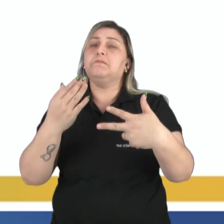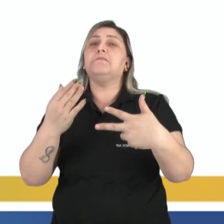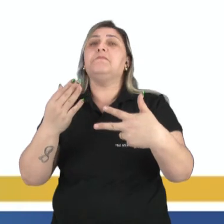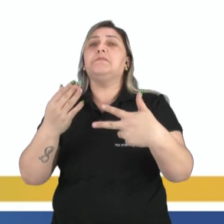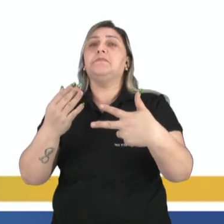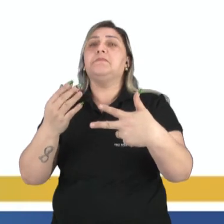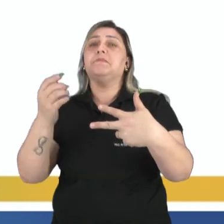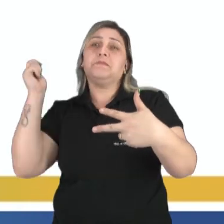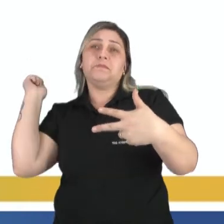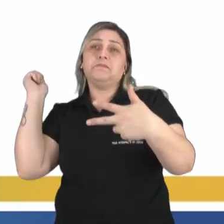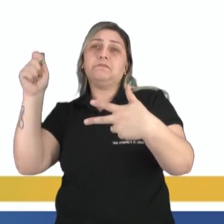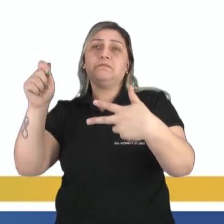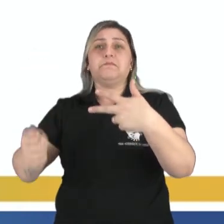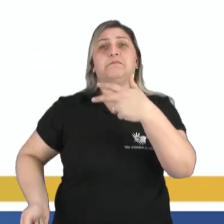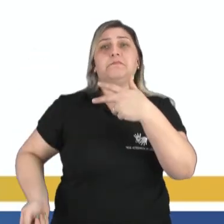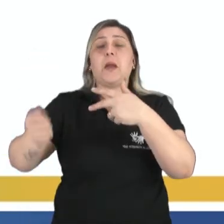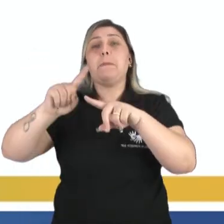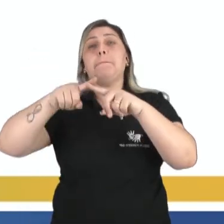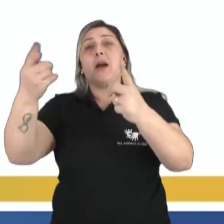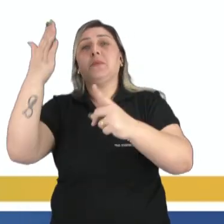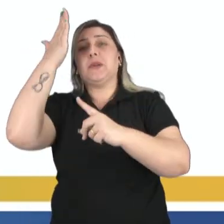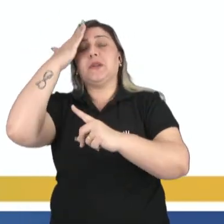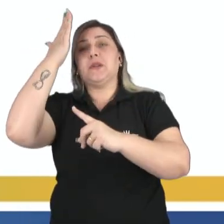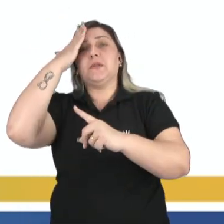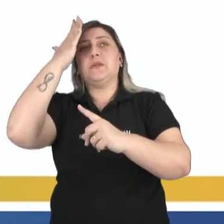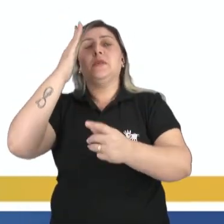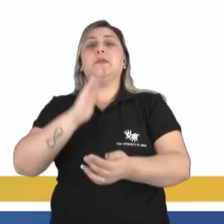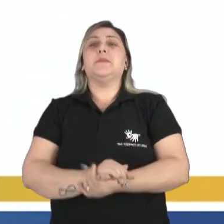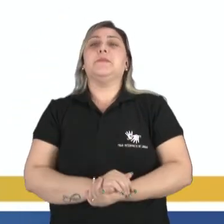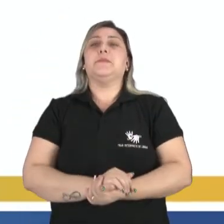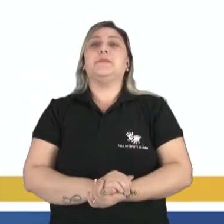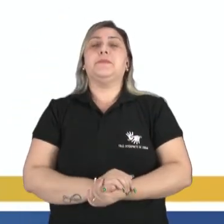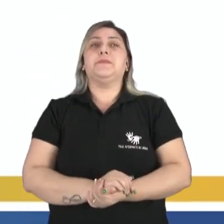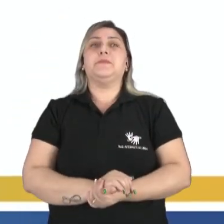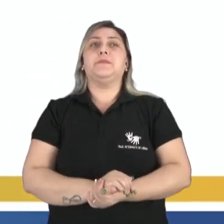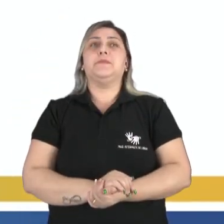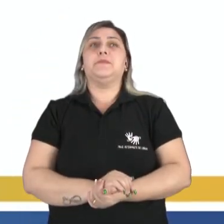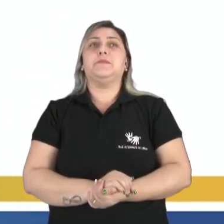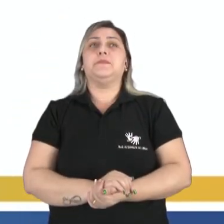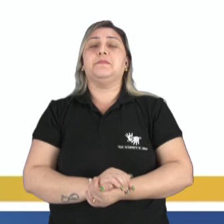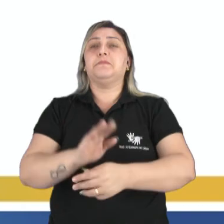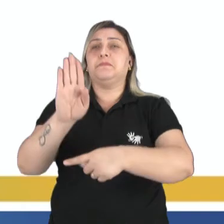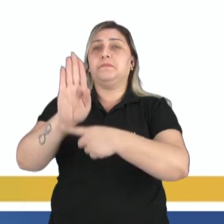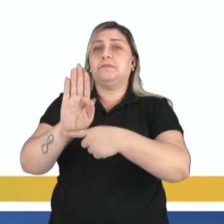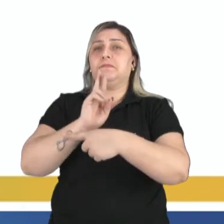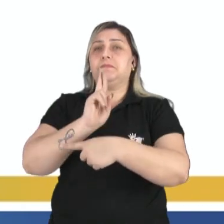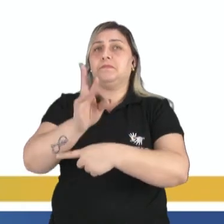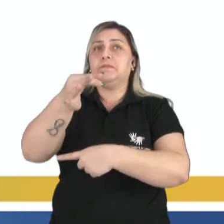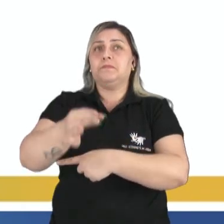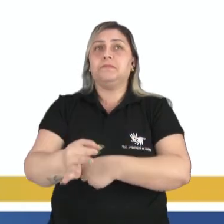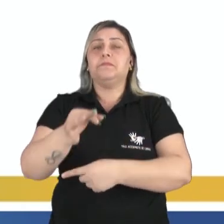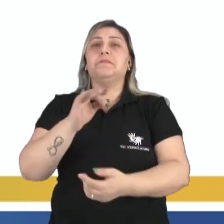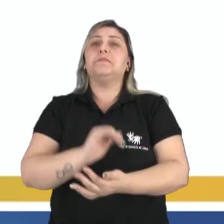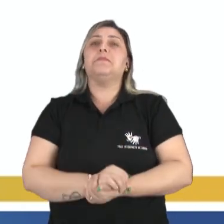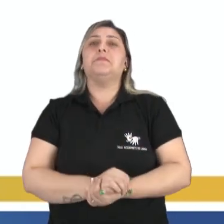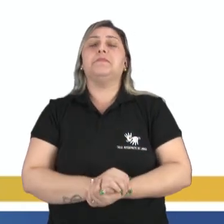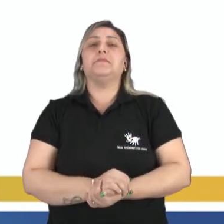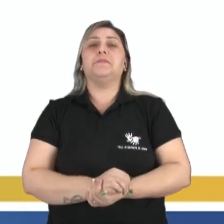lançamentos, mas questão de interpretação, tá? Então, nós ficamos aqui com a letra B.